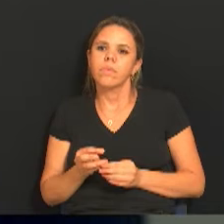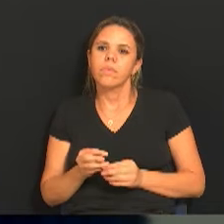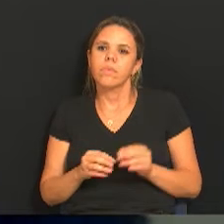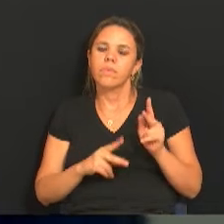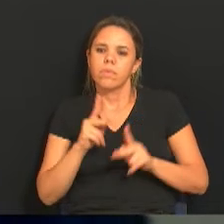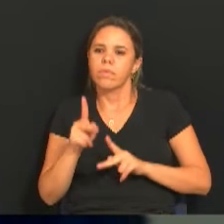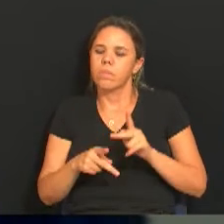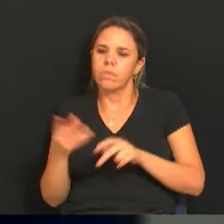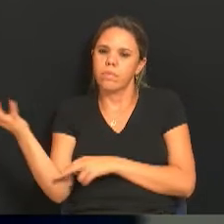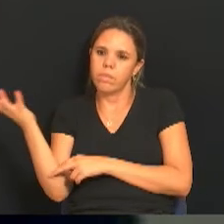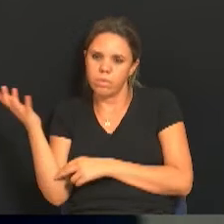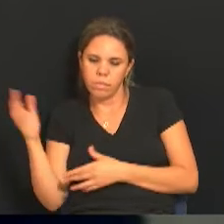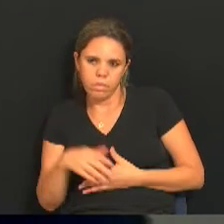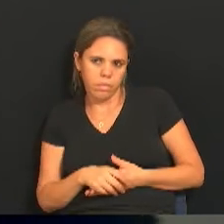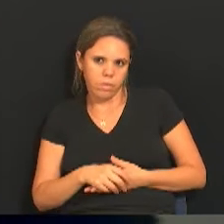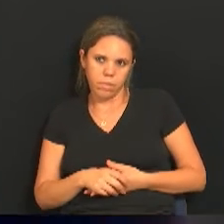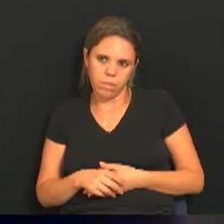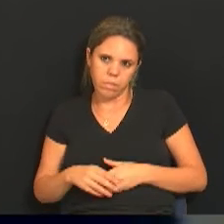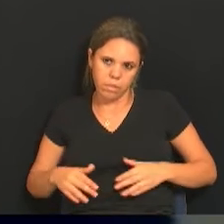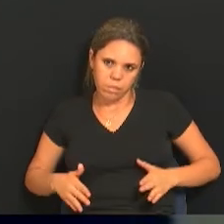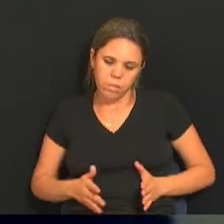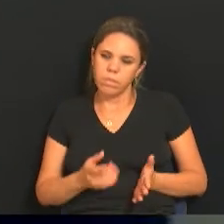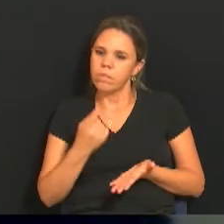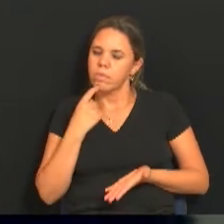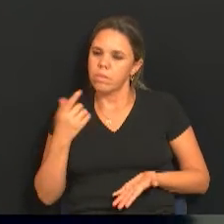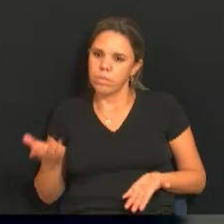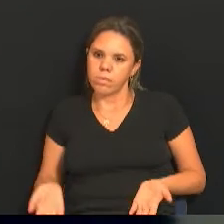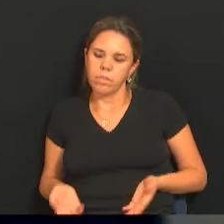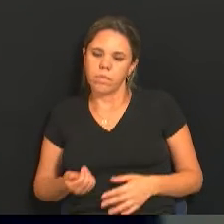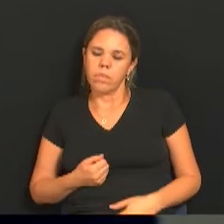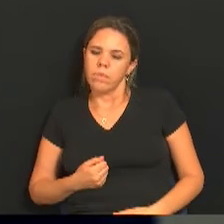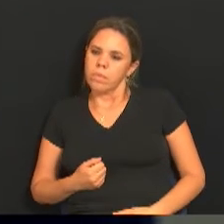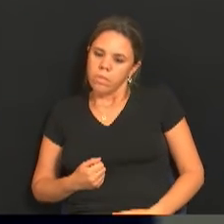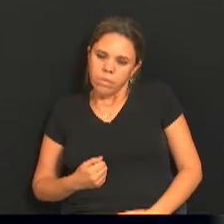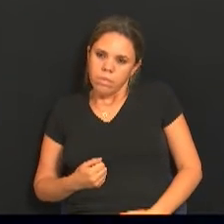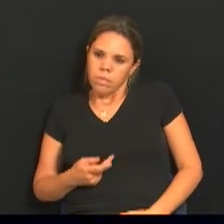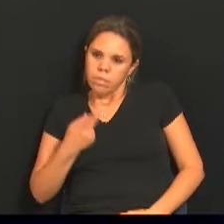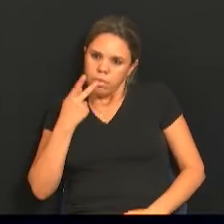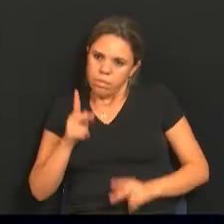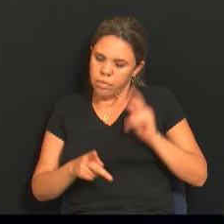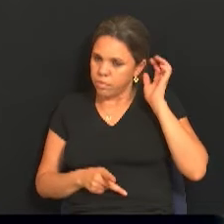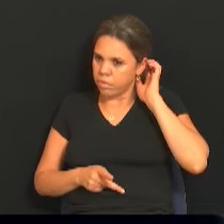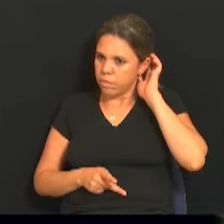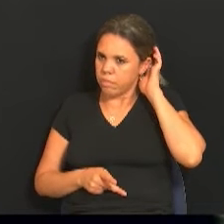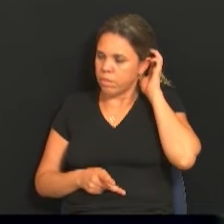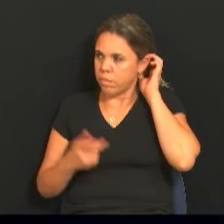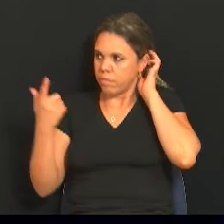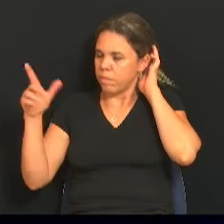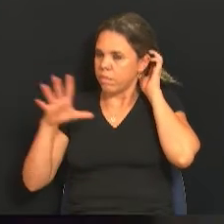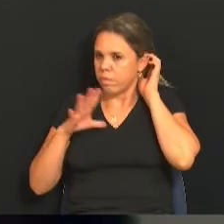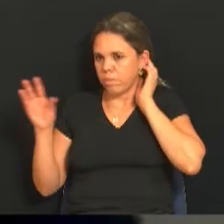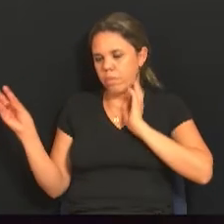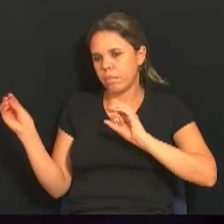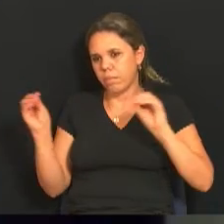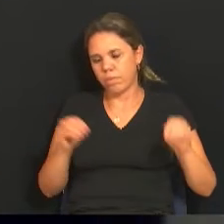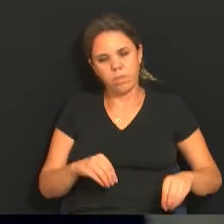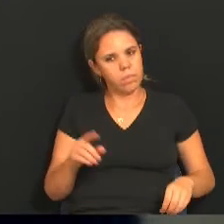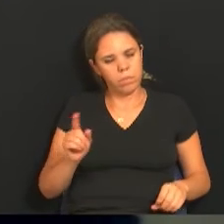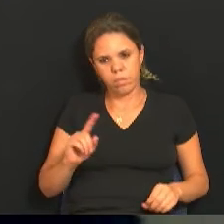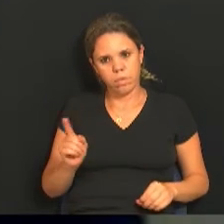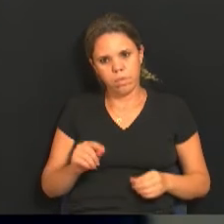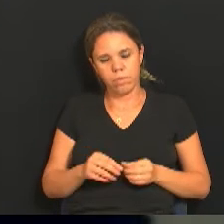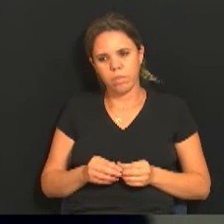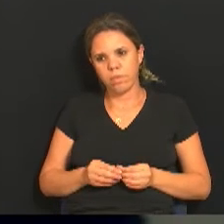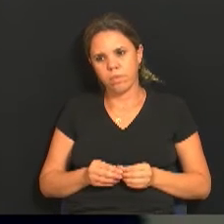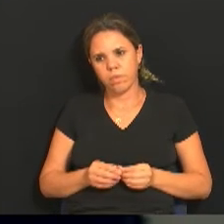situação de rua, elas são nascidas aqui em Campinas. Eu não estou dizendo das pessoas que nasceram em outra cidade e veio para cá, que nem, por exemplo, é